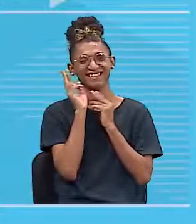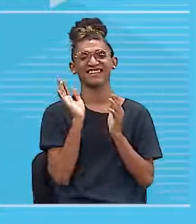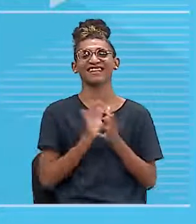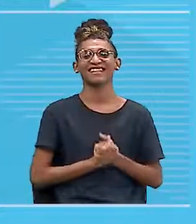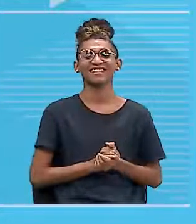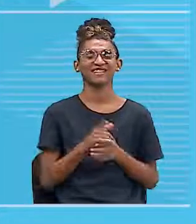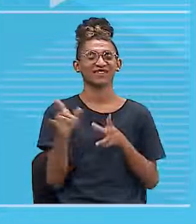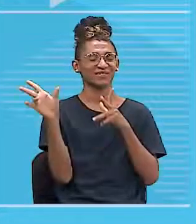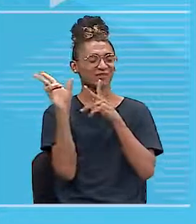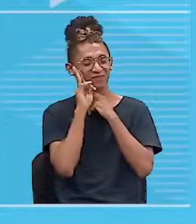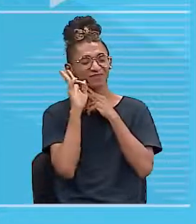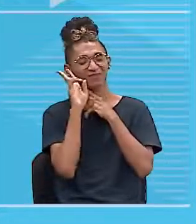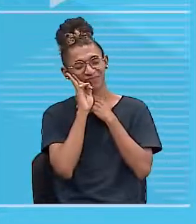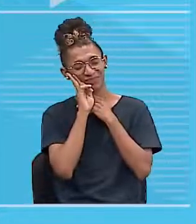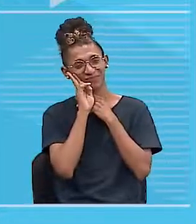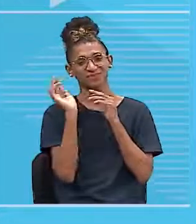dormindo